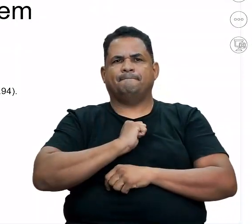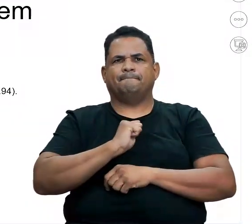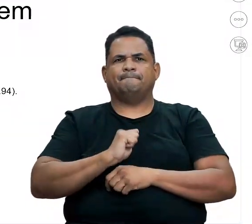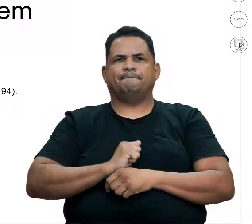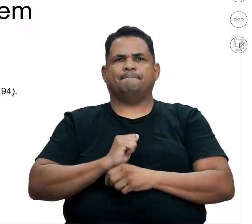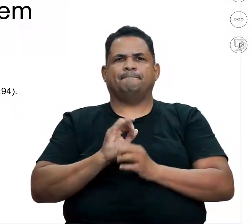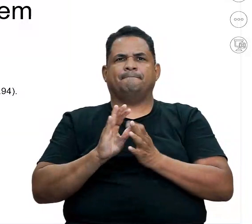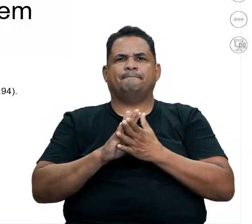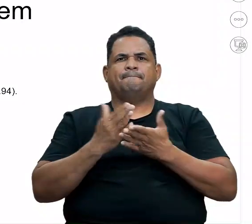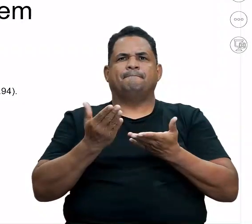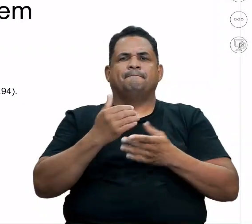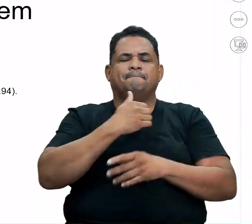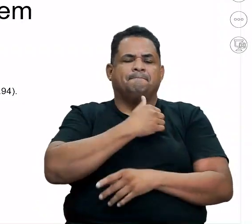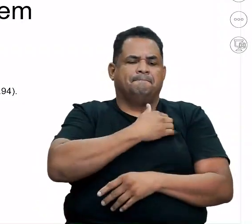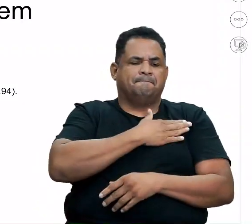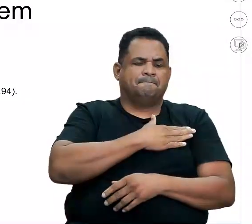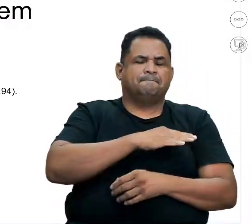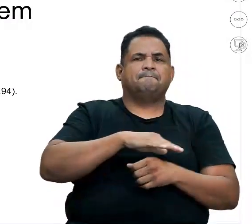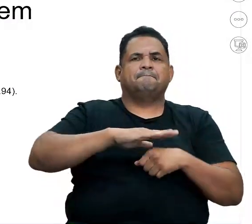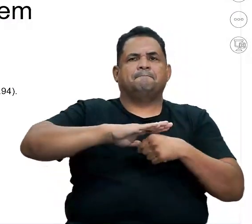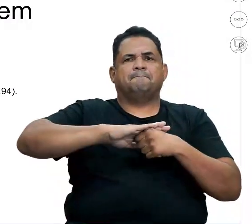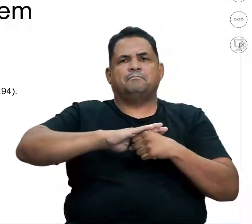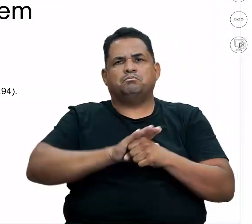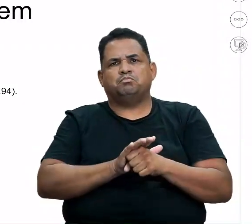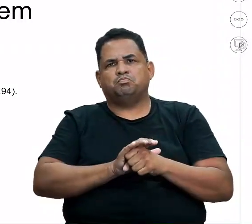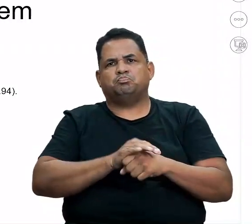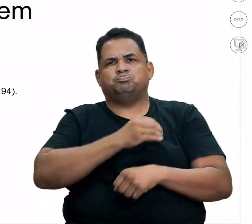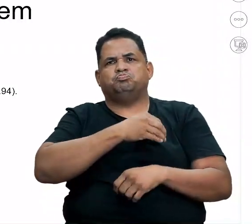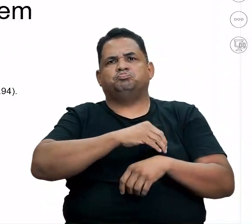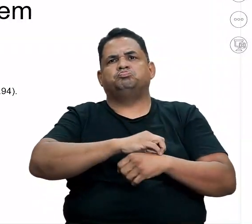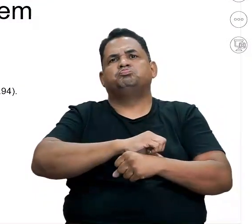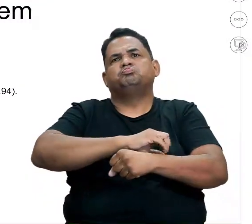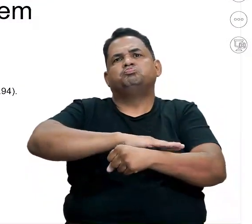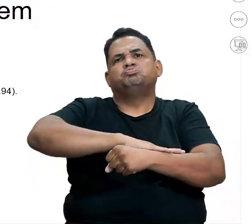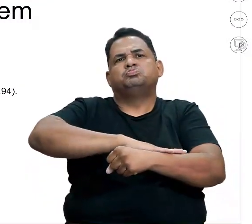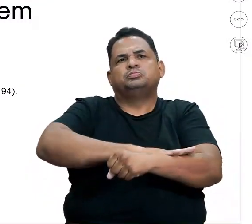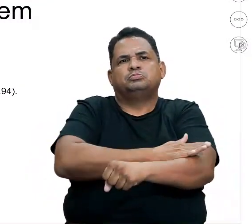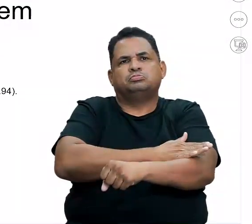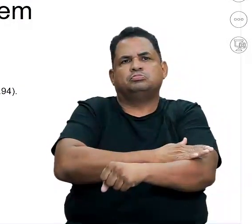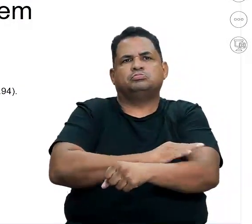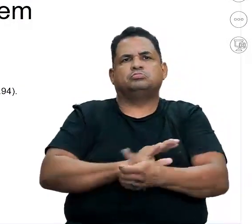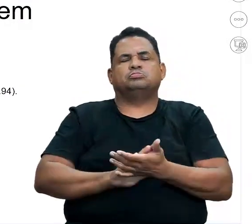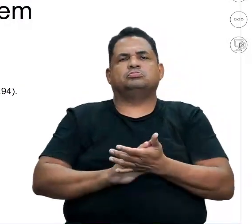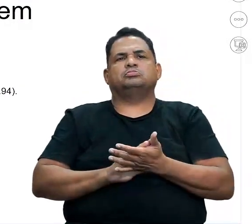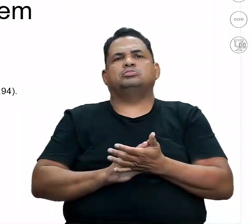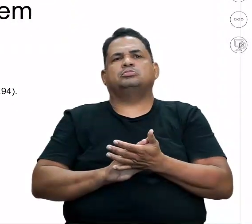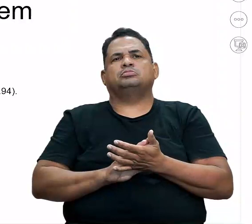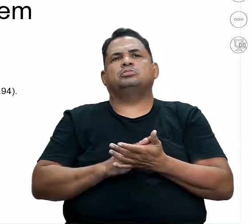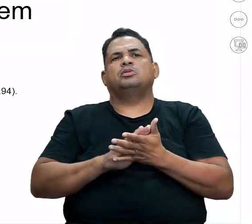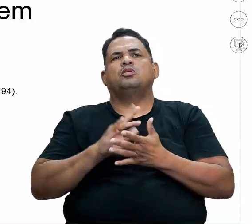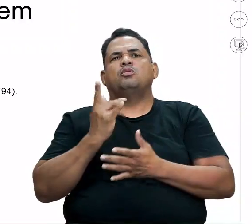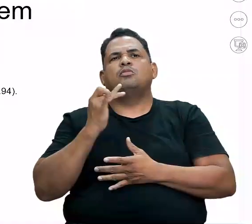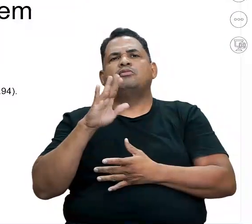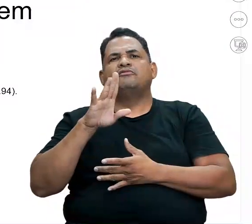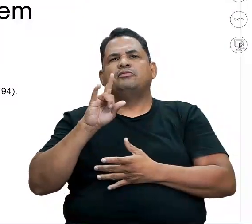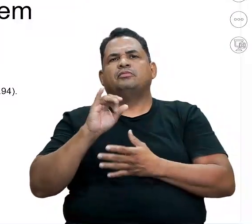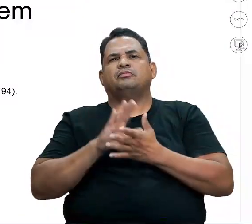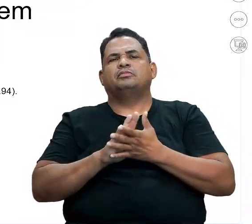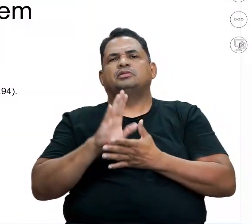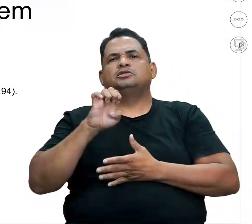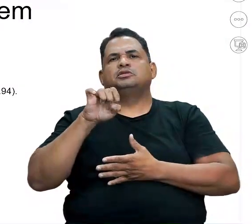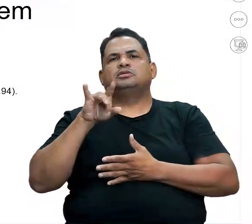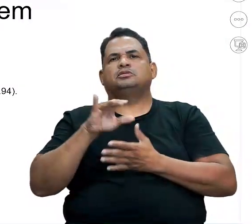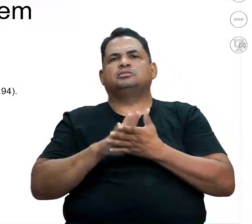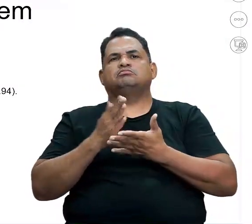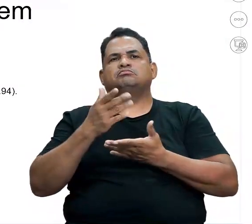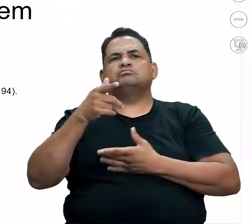antropológica dos preconceitos, discriminações, racismos, homofobia, estereótipos sobre